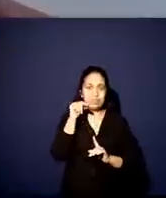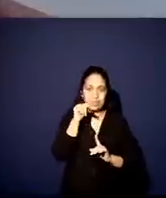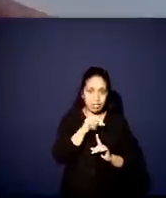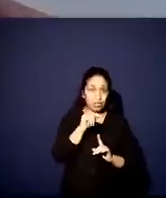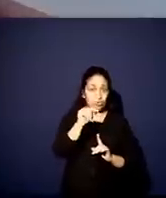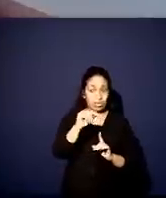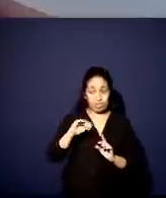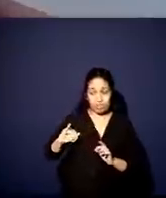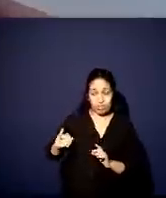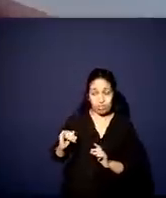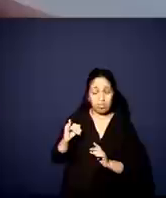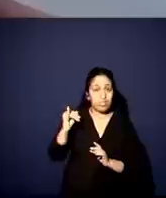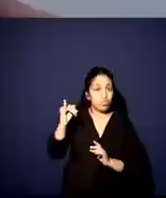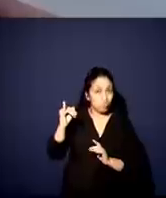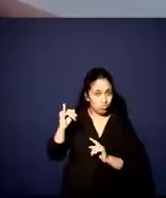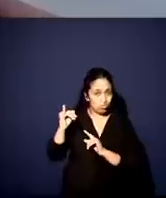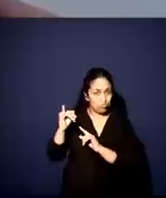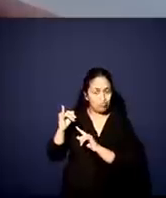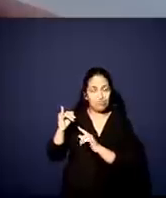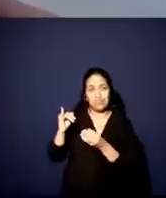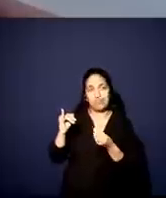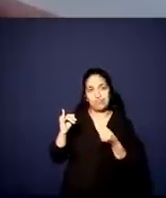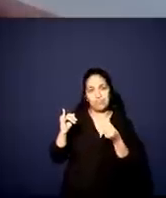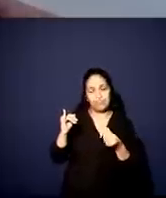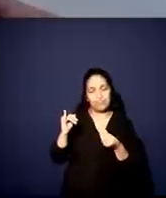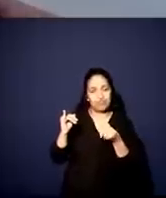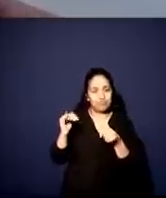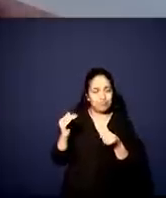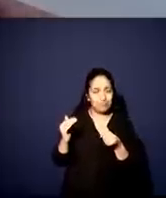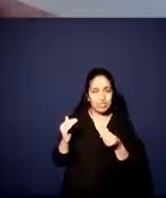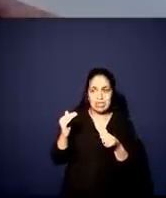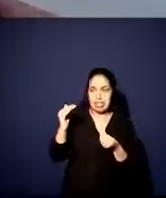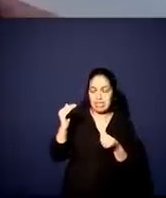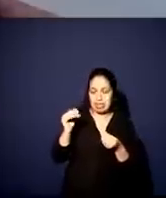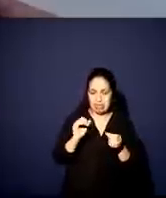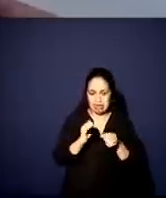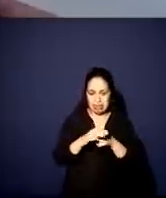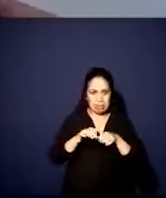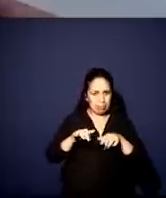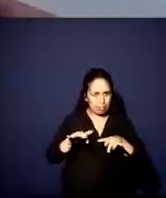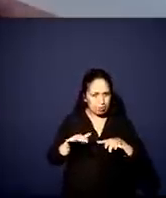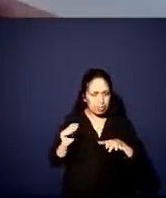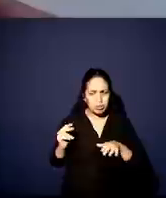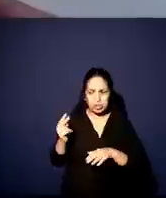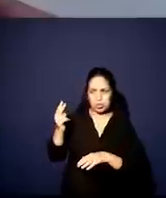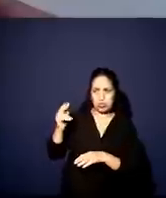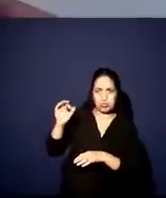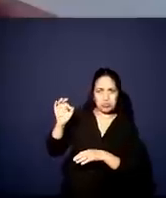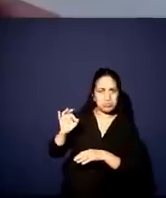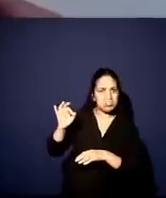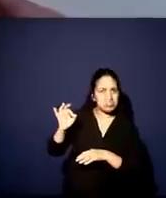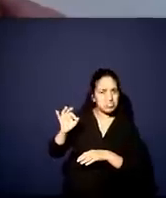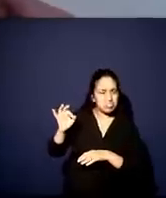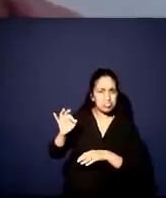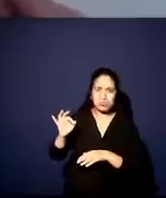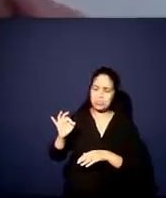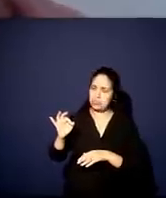taxa de juros em patamares lá na pandemia de 2%, com forward guidance,